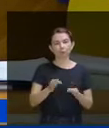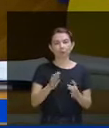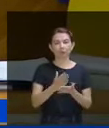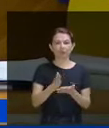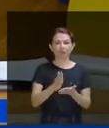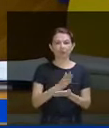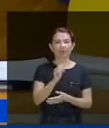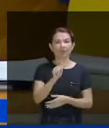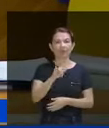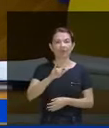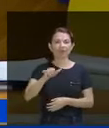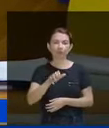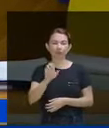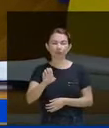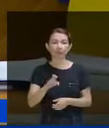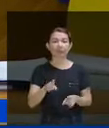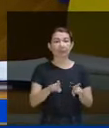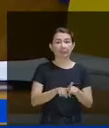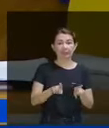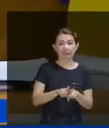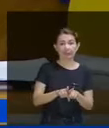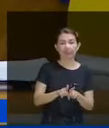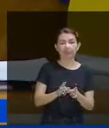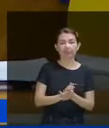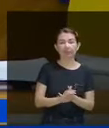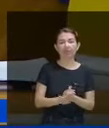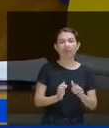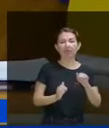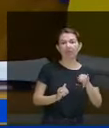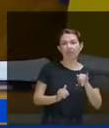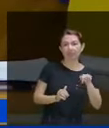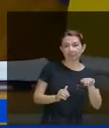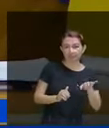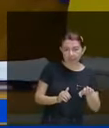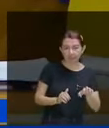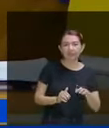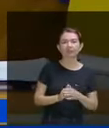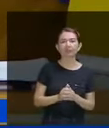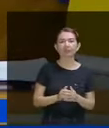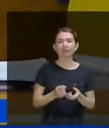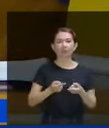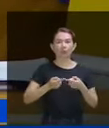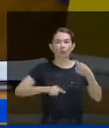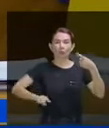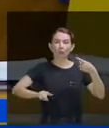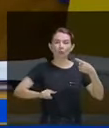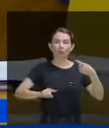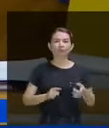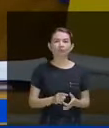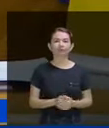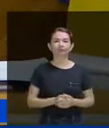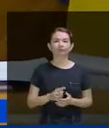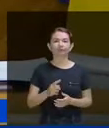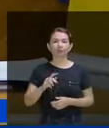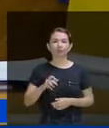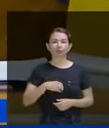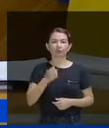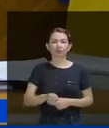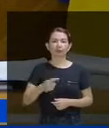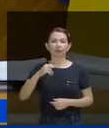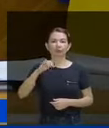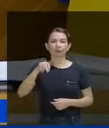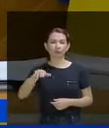procedente a AIGE e procedente às AIMES, divergiram as juízas Tina Souza